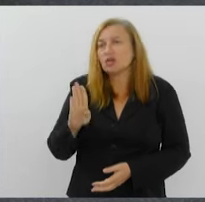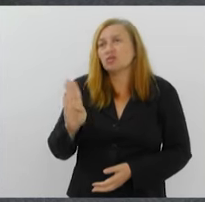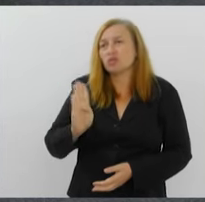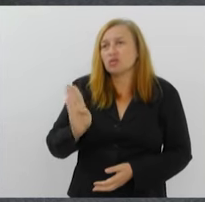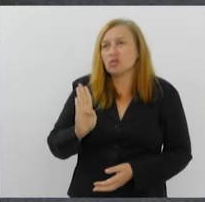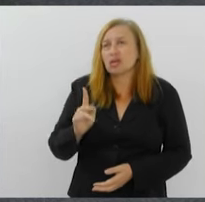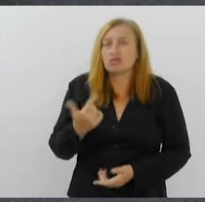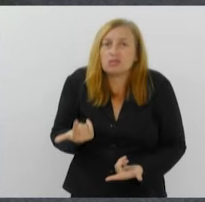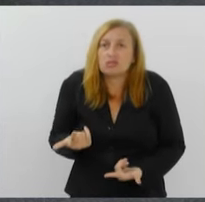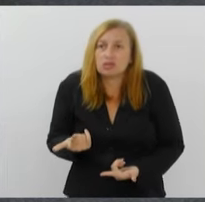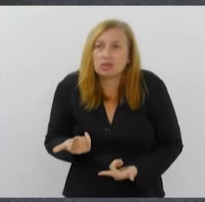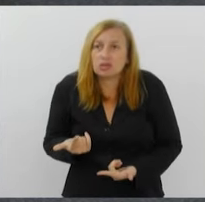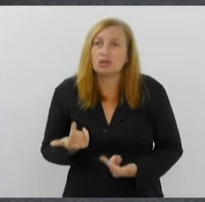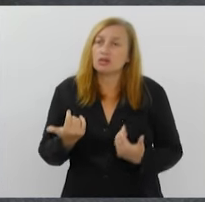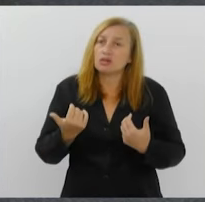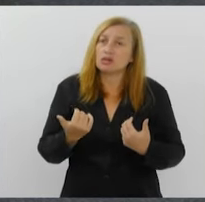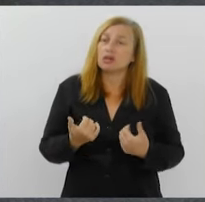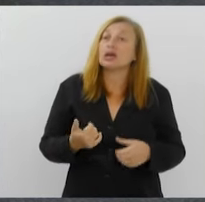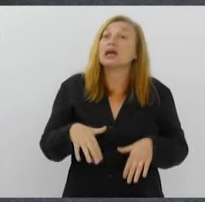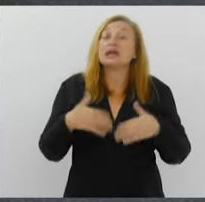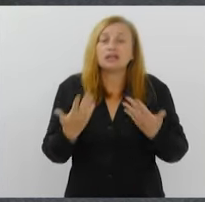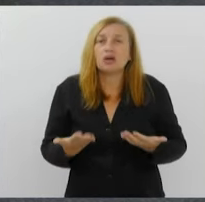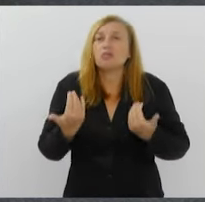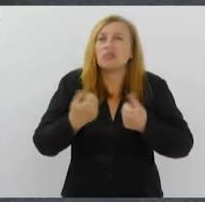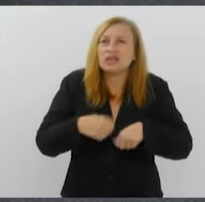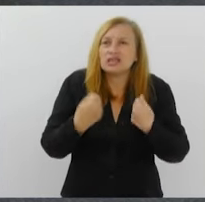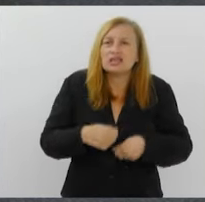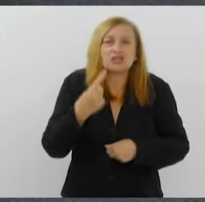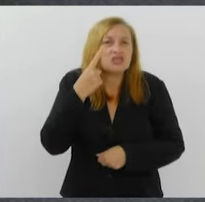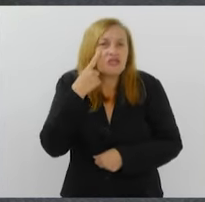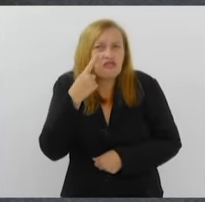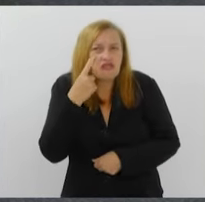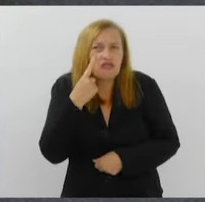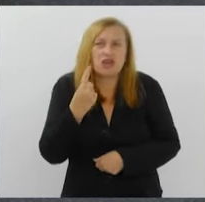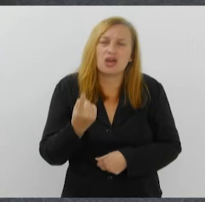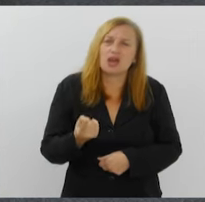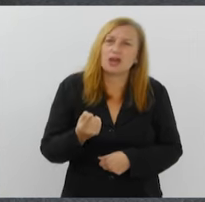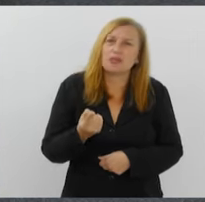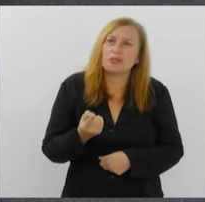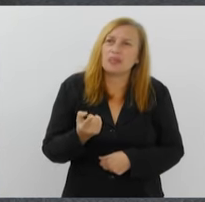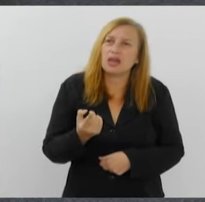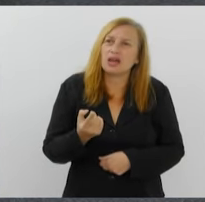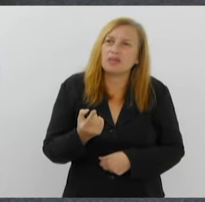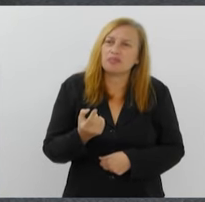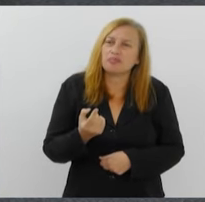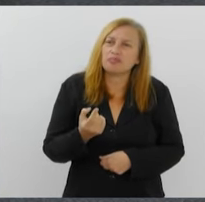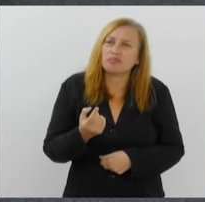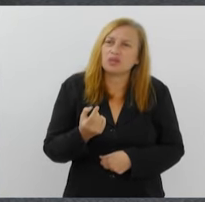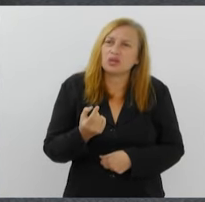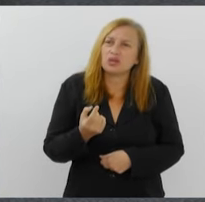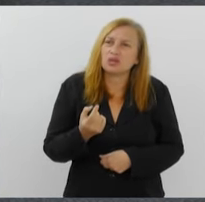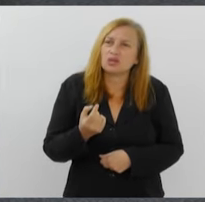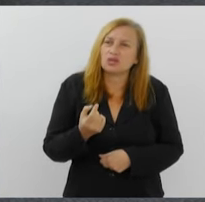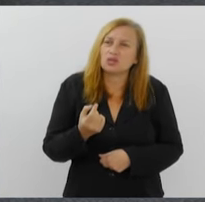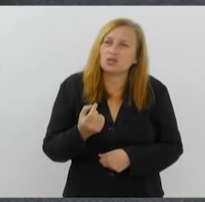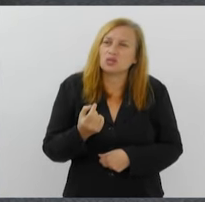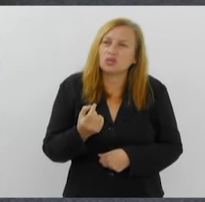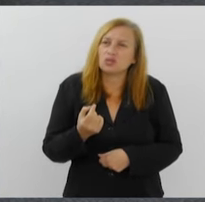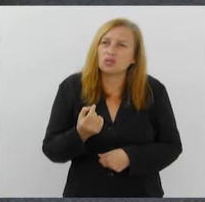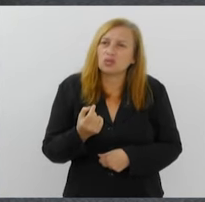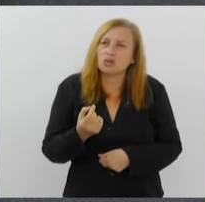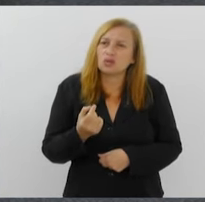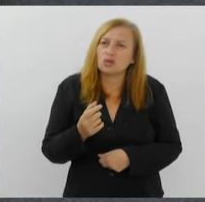deveria estar no HCPM. Então, nós temos que rever, ver essa caixa do